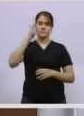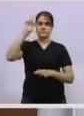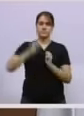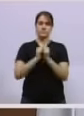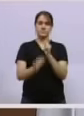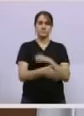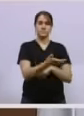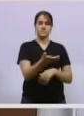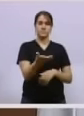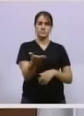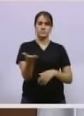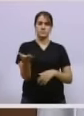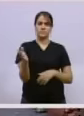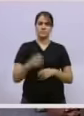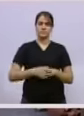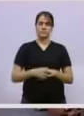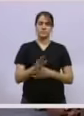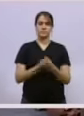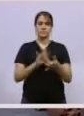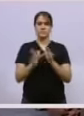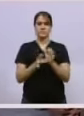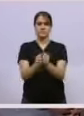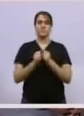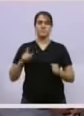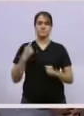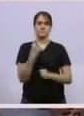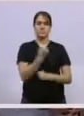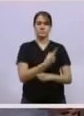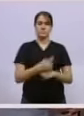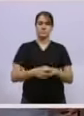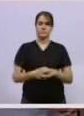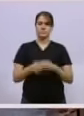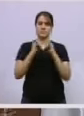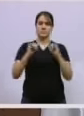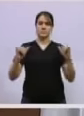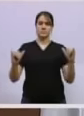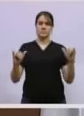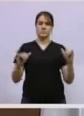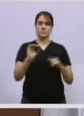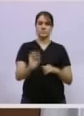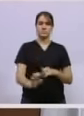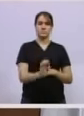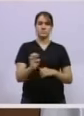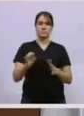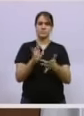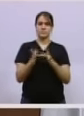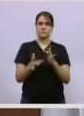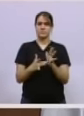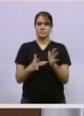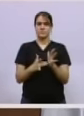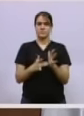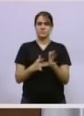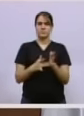el Señor esteja convosco. Ele está no meio de nós. Proclamação do Evangelho de Jesus